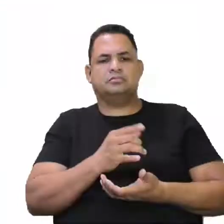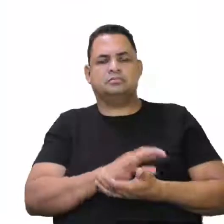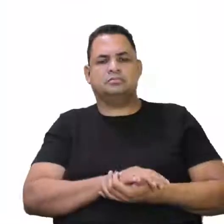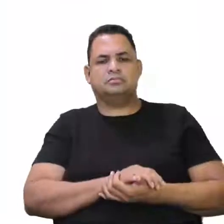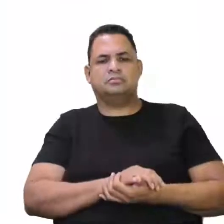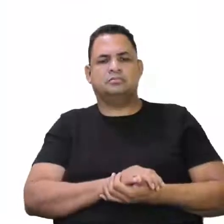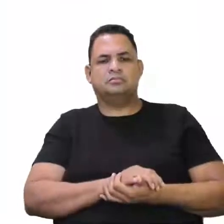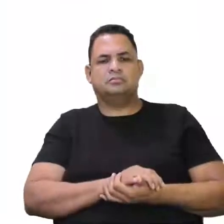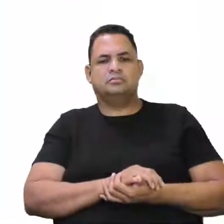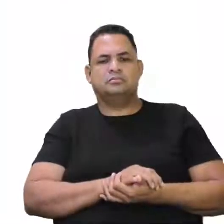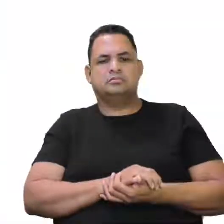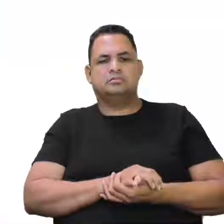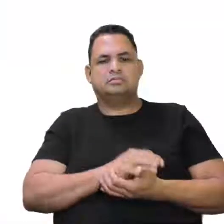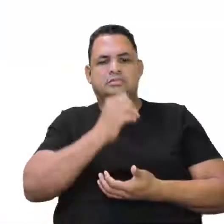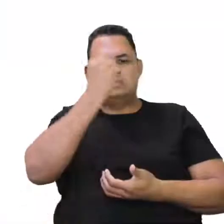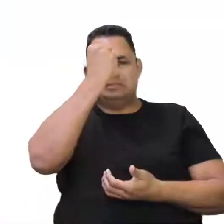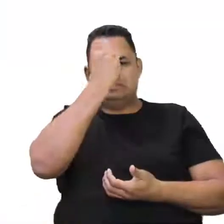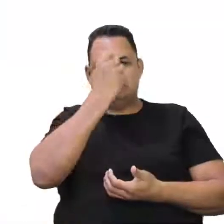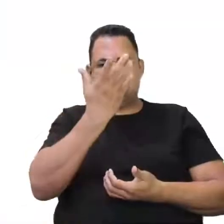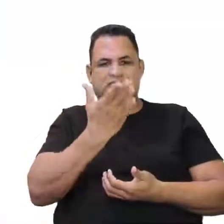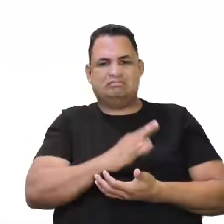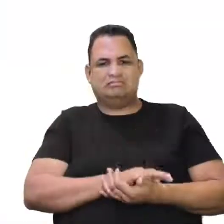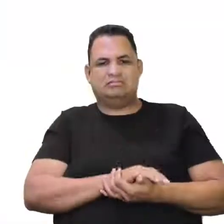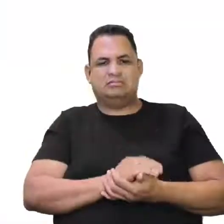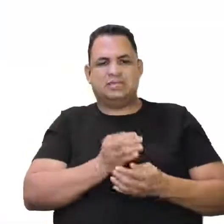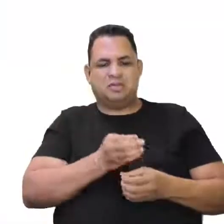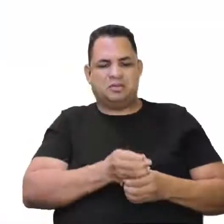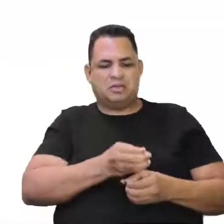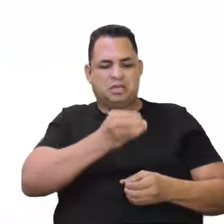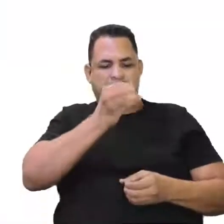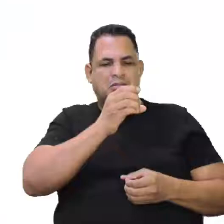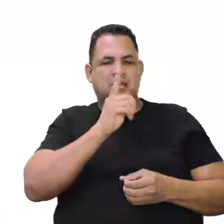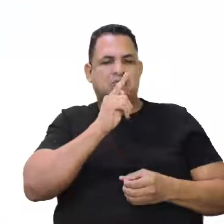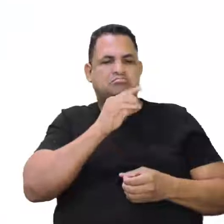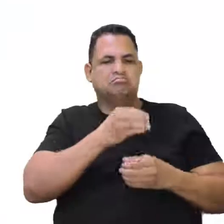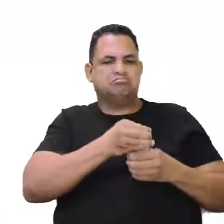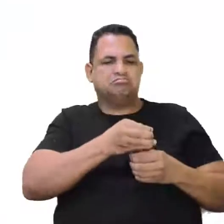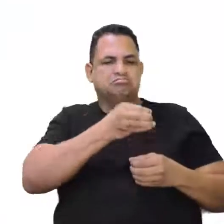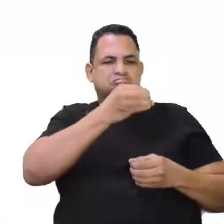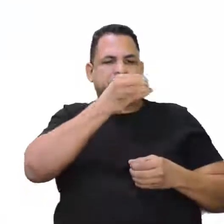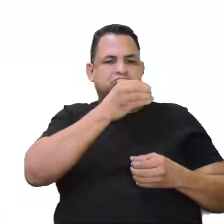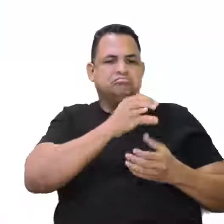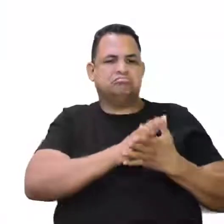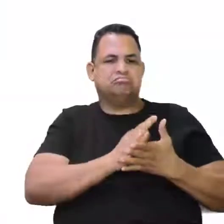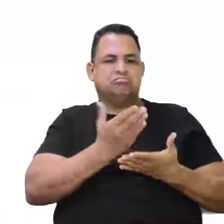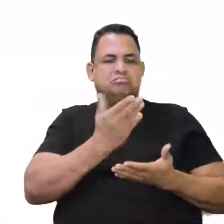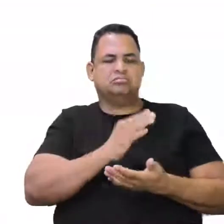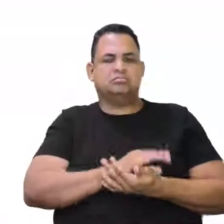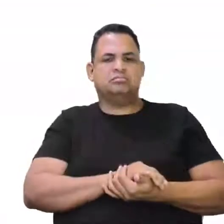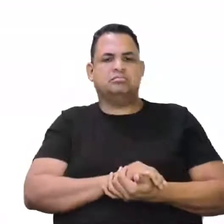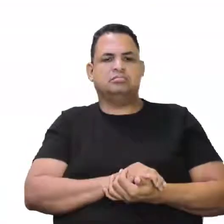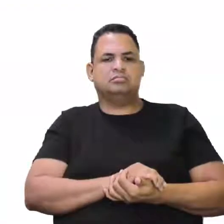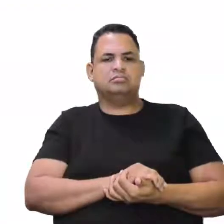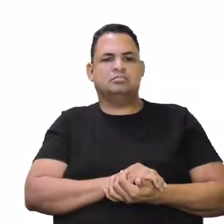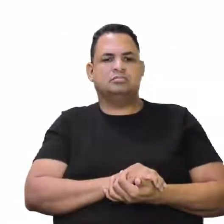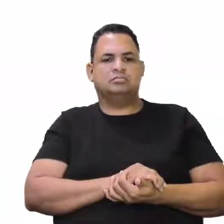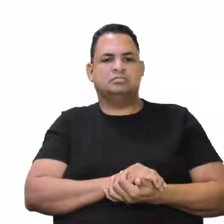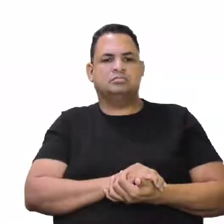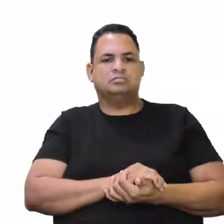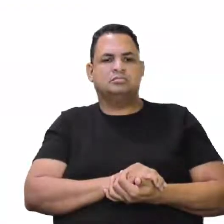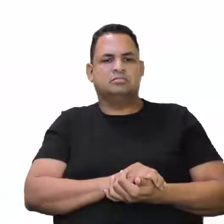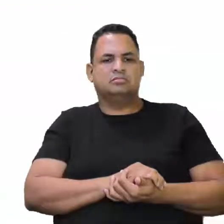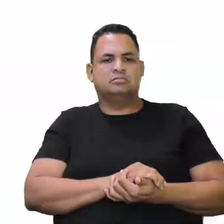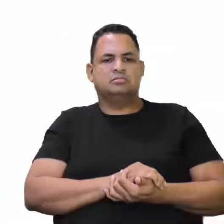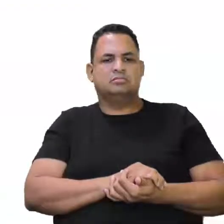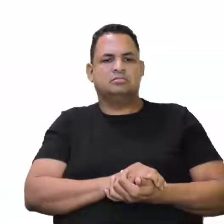Ai, que horror. Uma garrafinha d'água. Disfarça que está propaganda aí, né, mãe? Olha